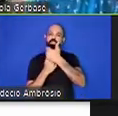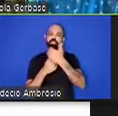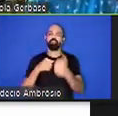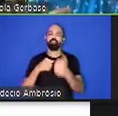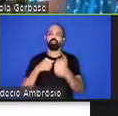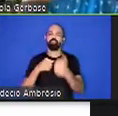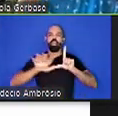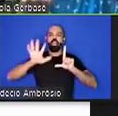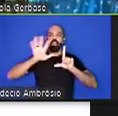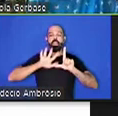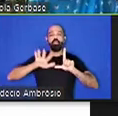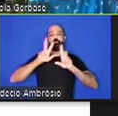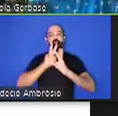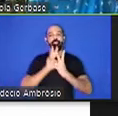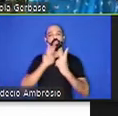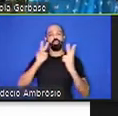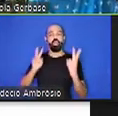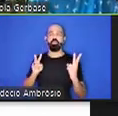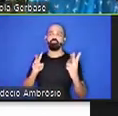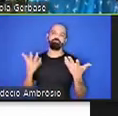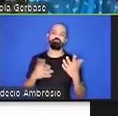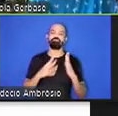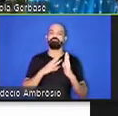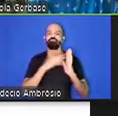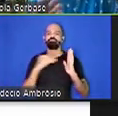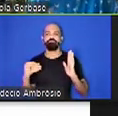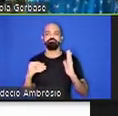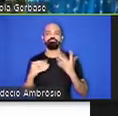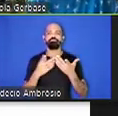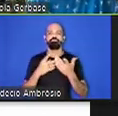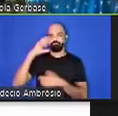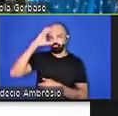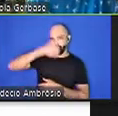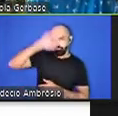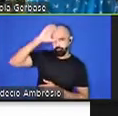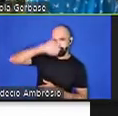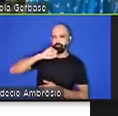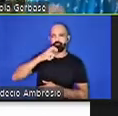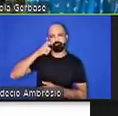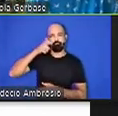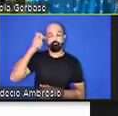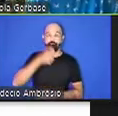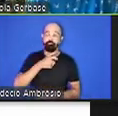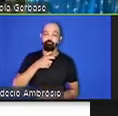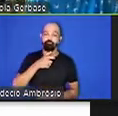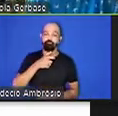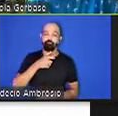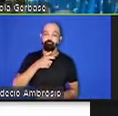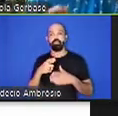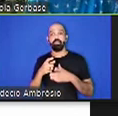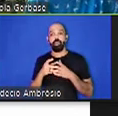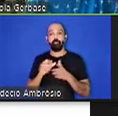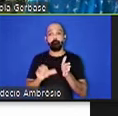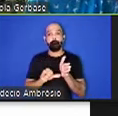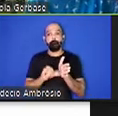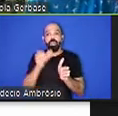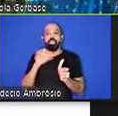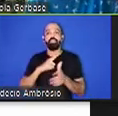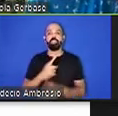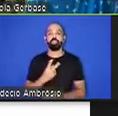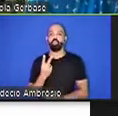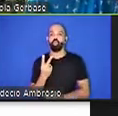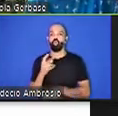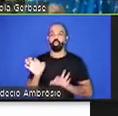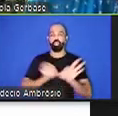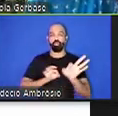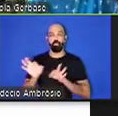com formação, criação de módulos, conjuntos de aprendizagem, bastante interessante. E na primeira chamada, houve 2 projetos